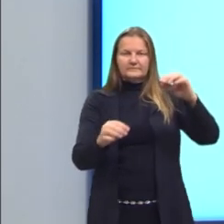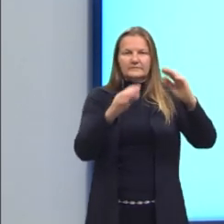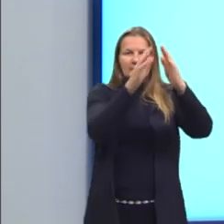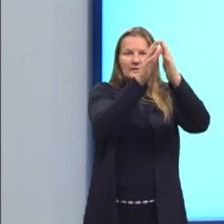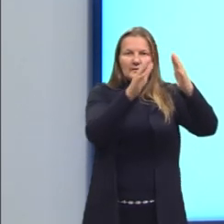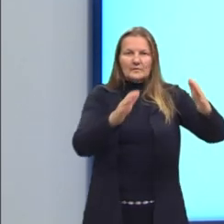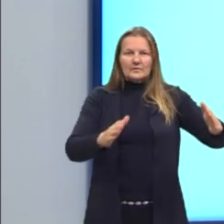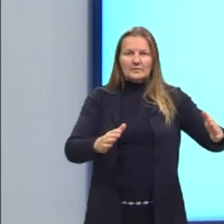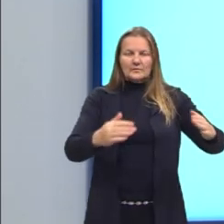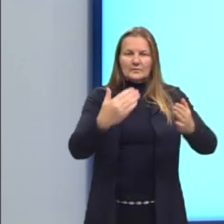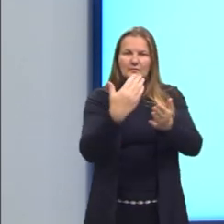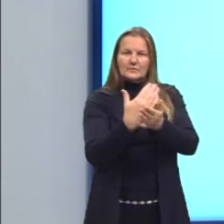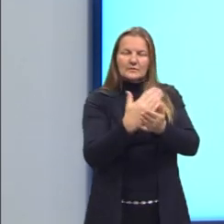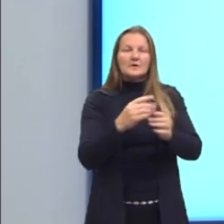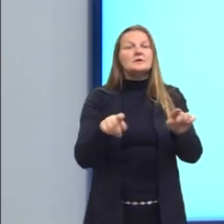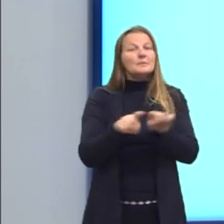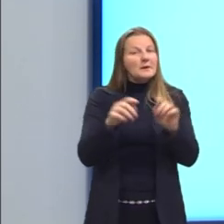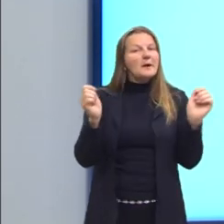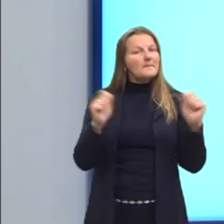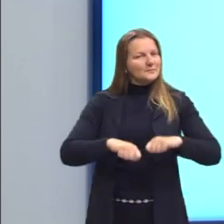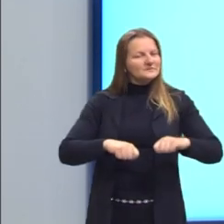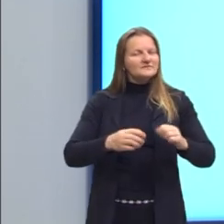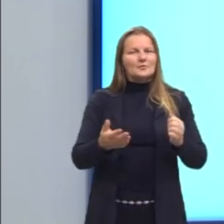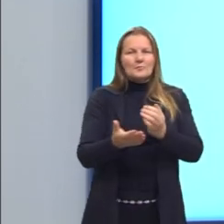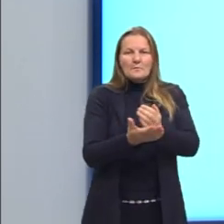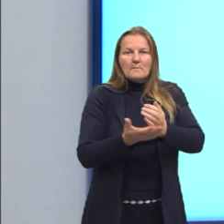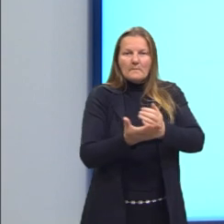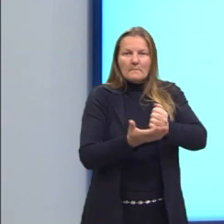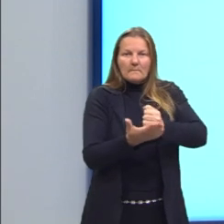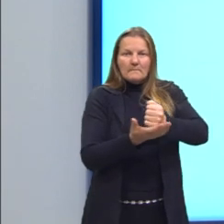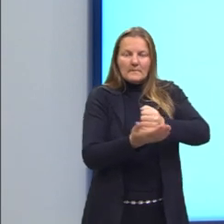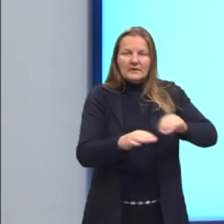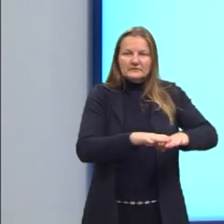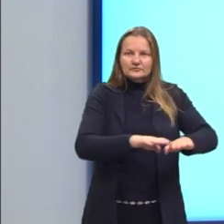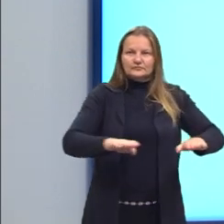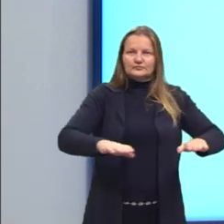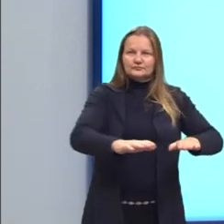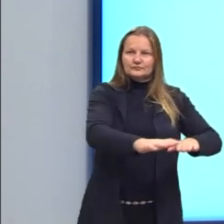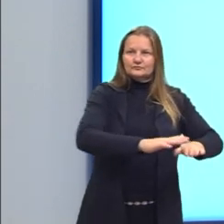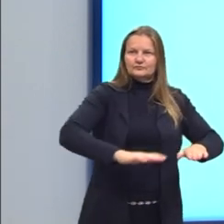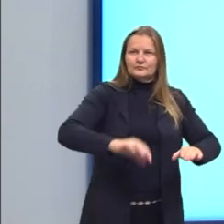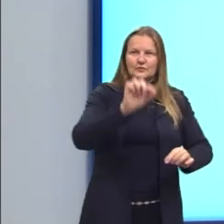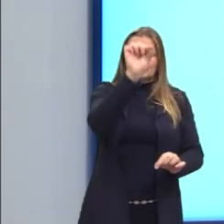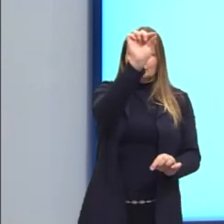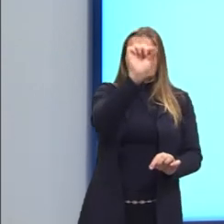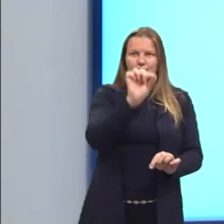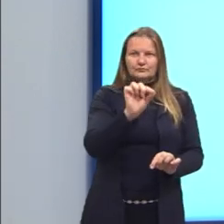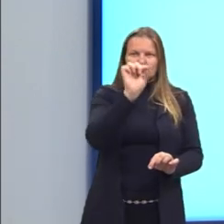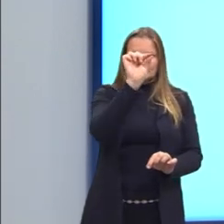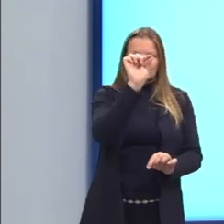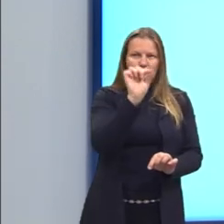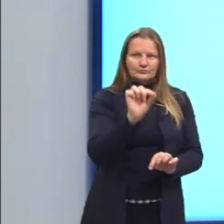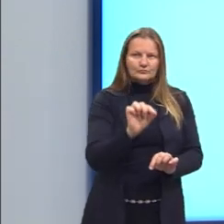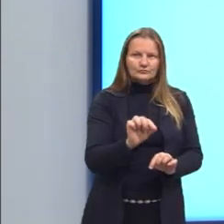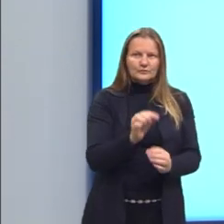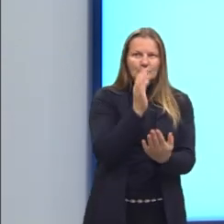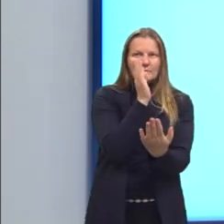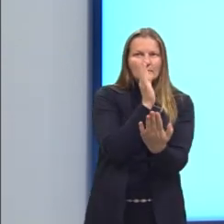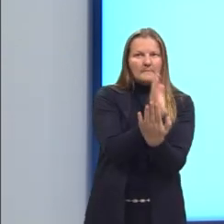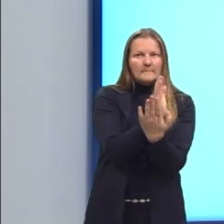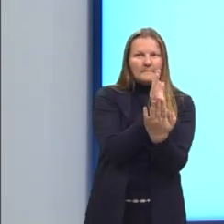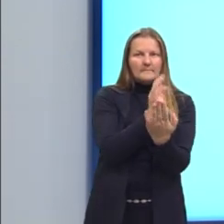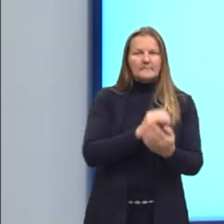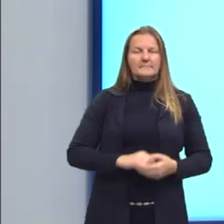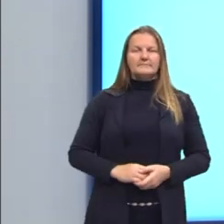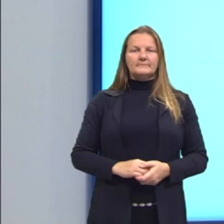apótema relacionado a base também né parte ali do vértice central até chegar à metade da aresta